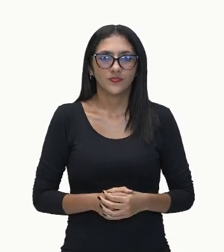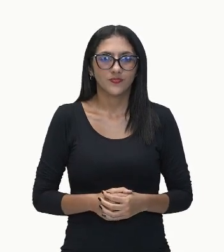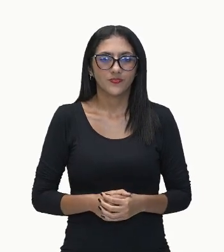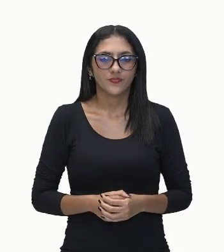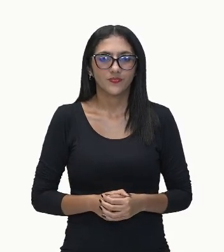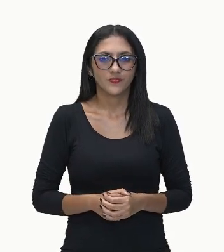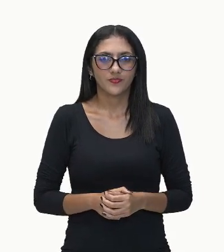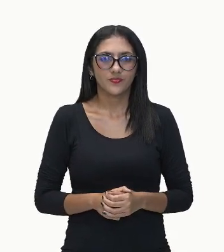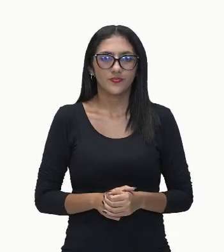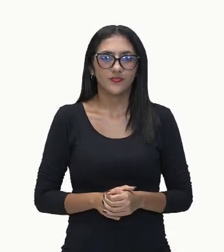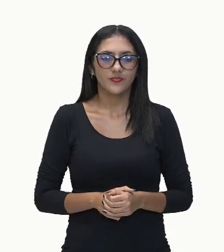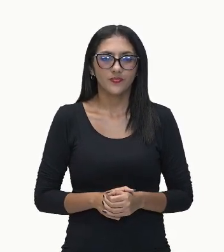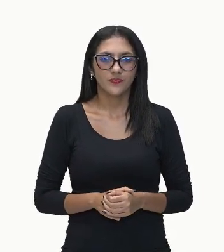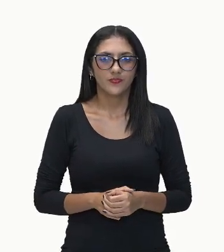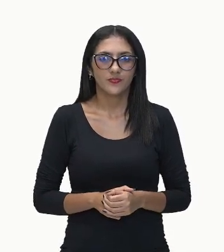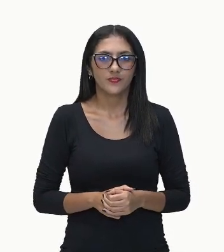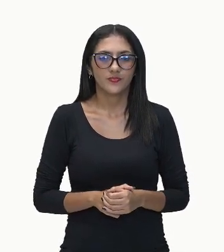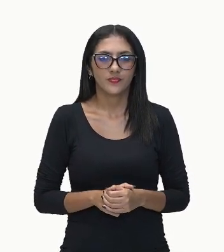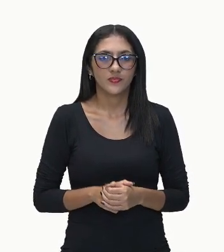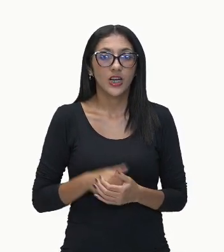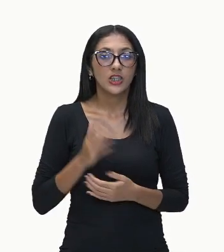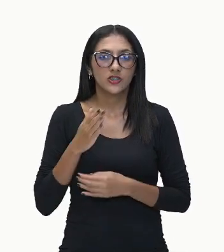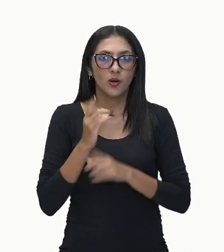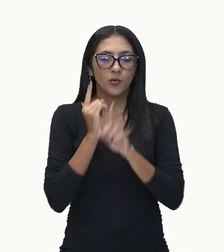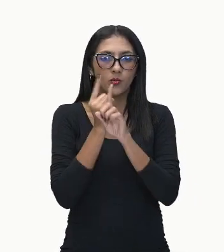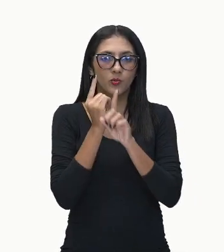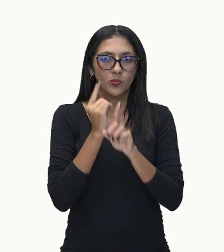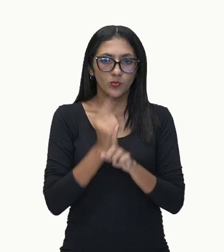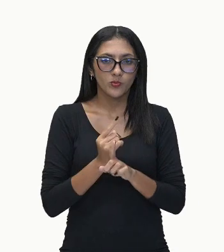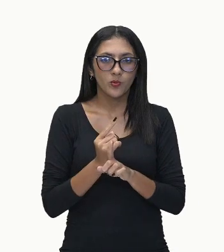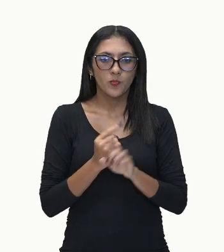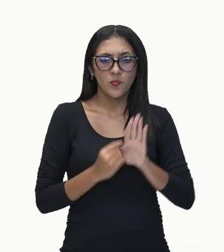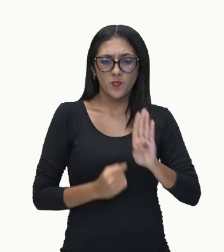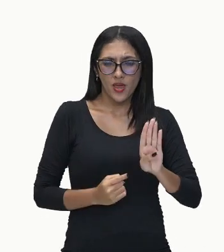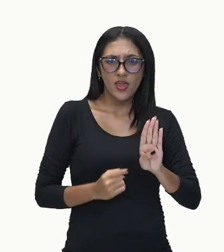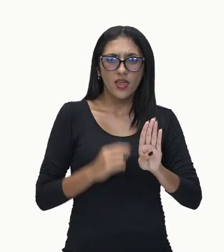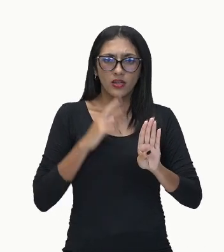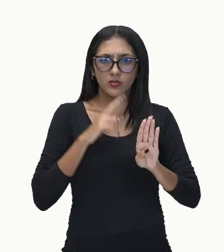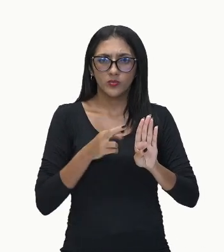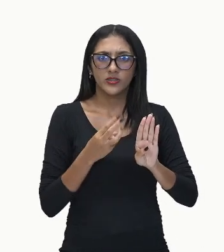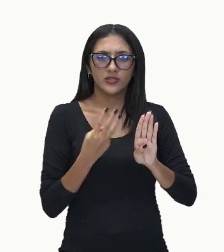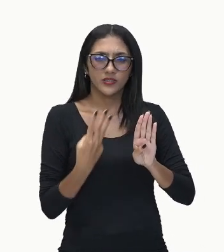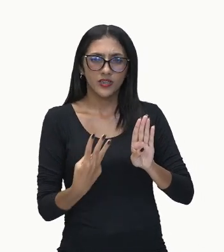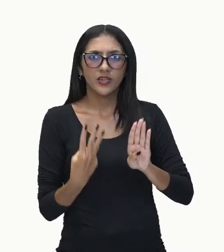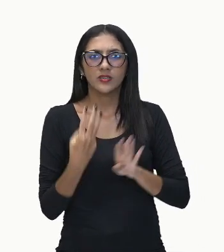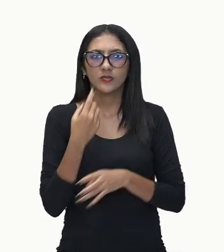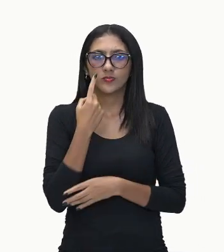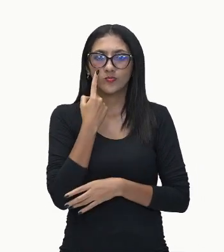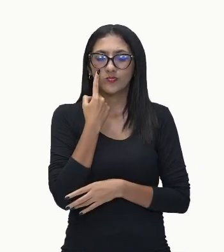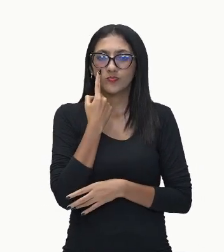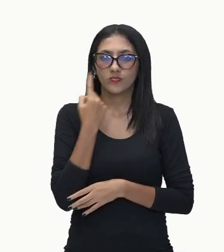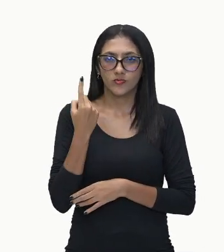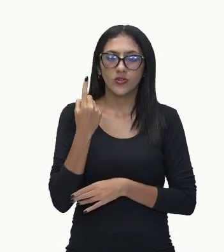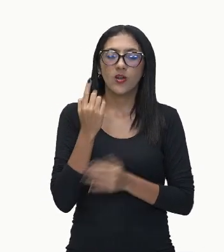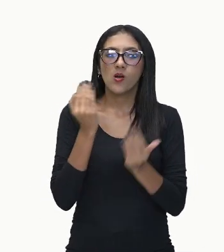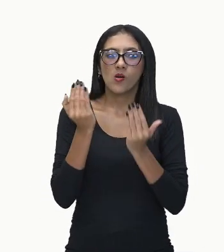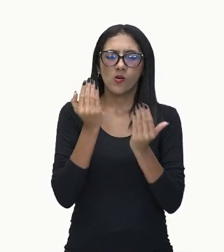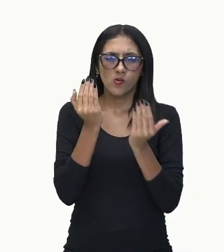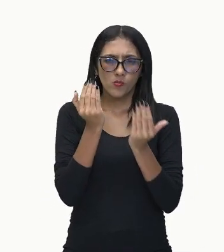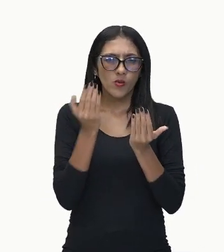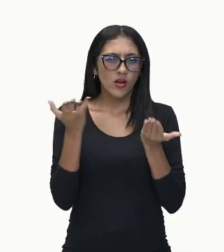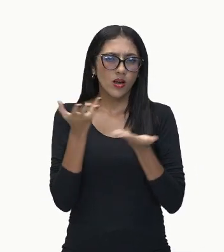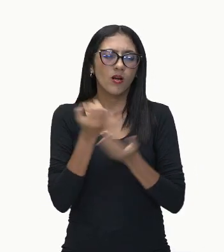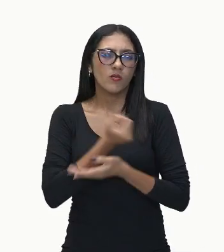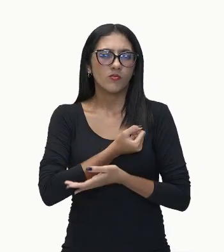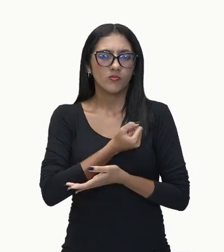3 sabendo que B é 3 e que o último termo olha aqui parece mágica que o último termo ele